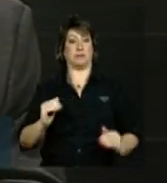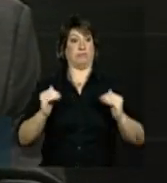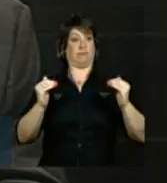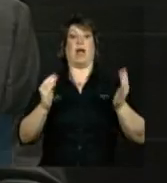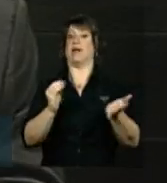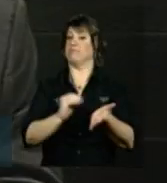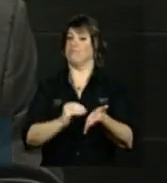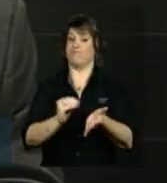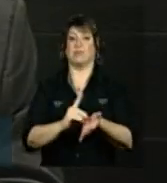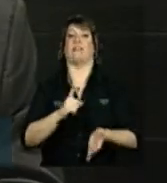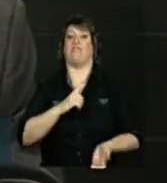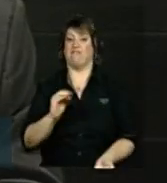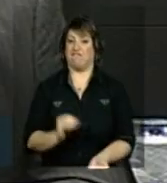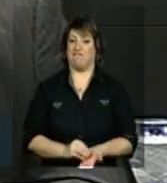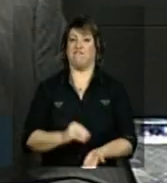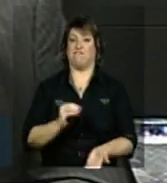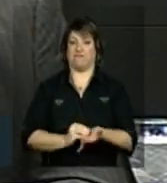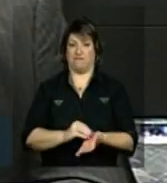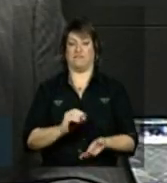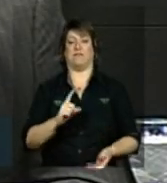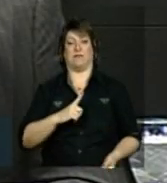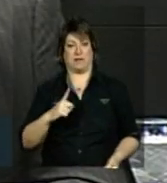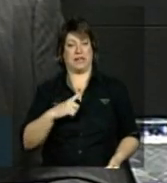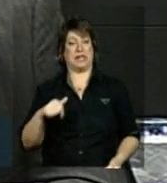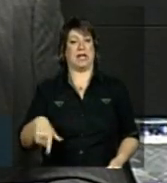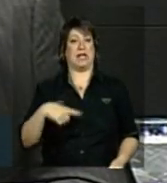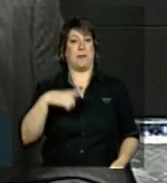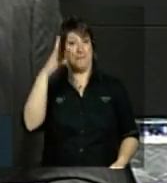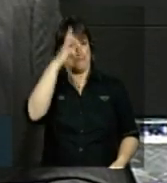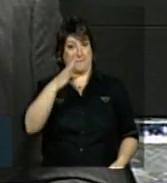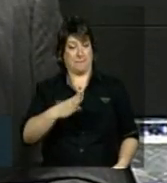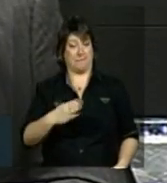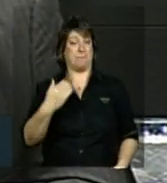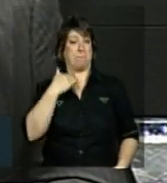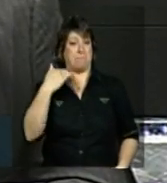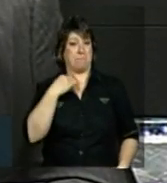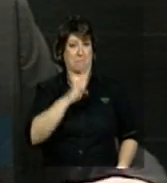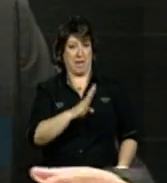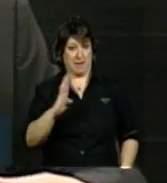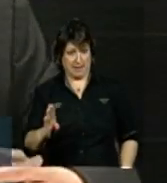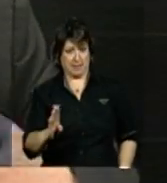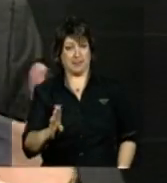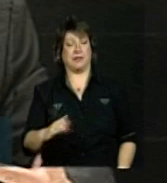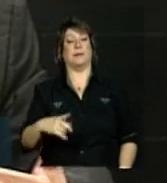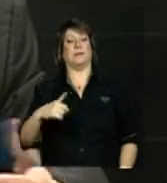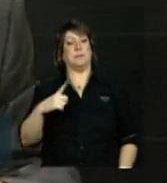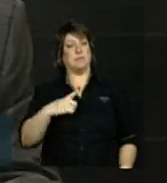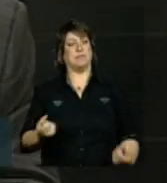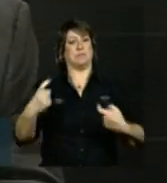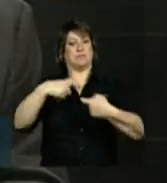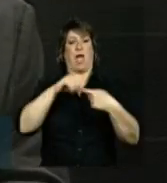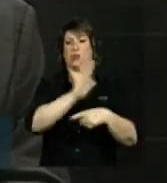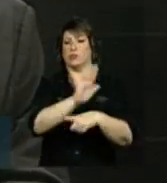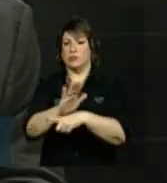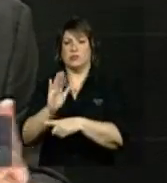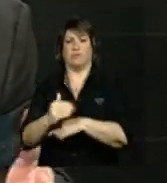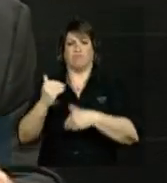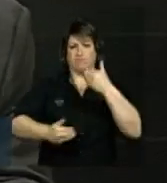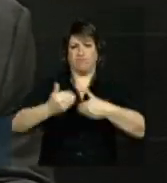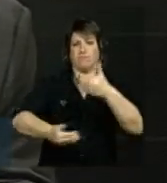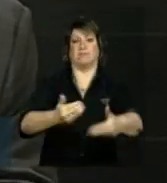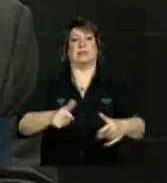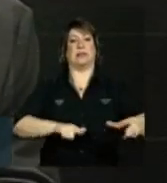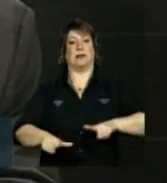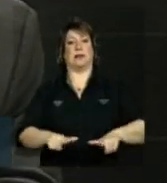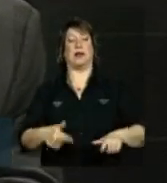nós queremos que cresça no país. E o Banco do Brasil tem sido um grande parceiro para conseguirmos chegar a esse ponto. Então, eu só queria